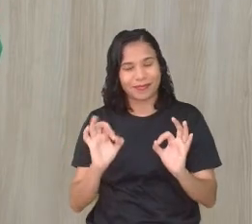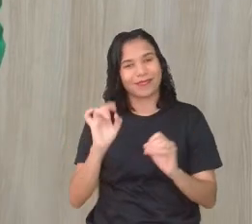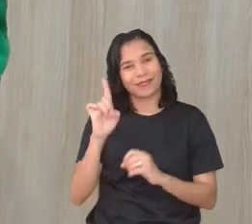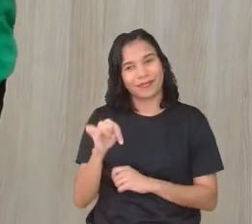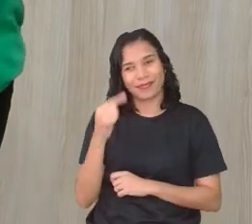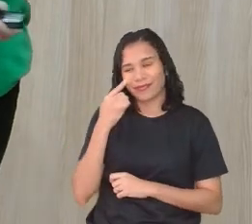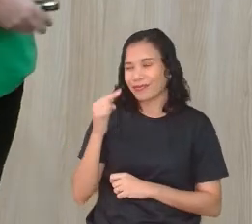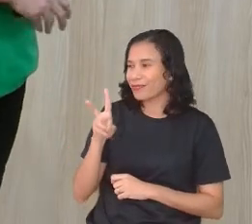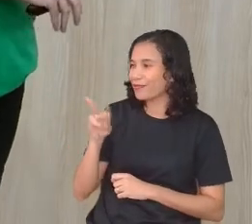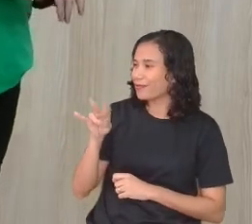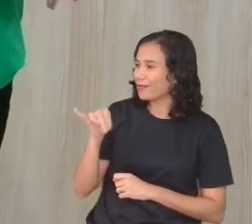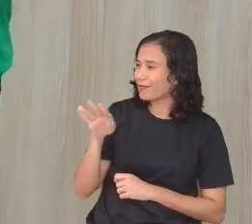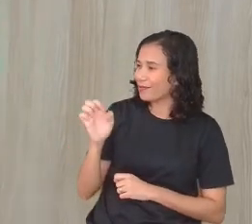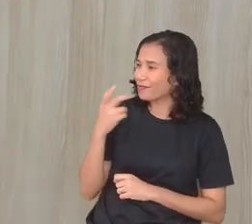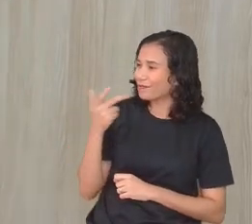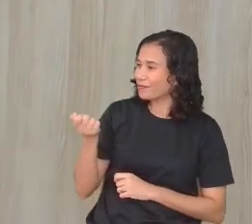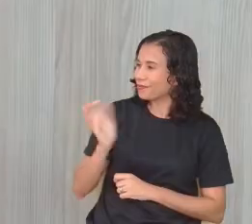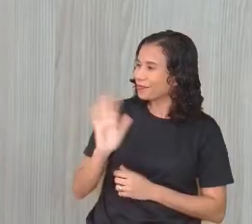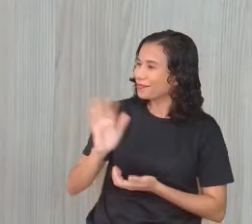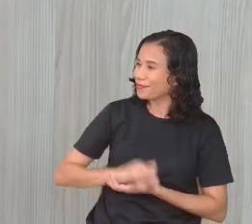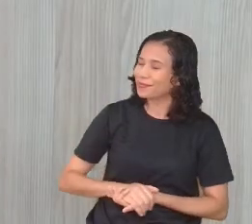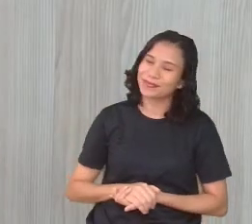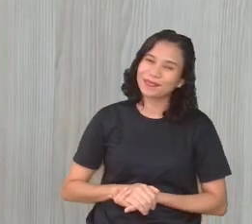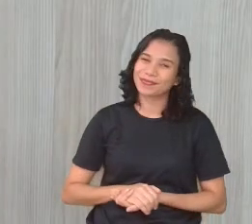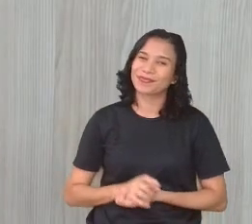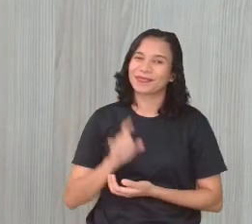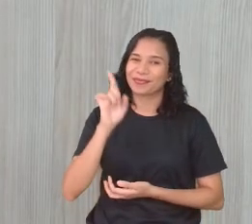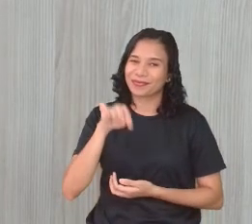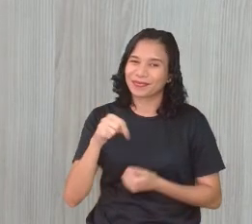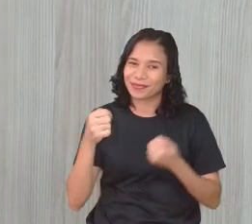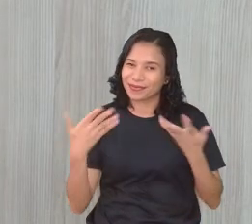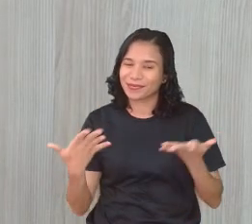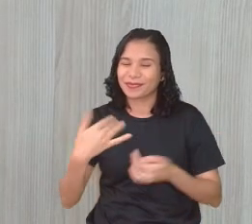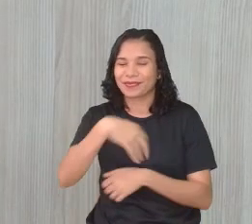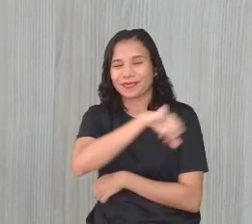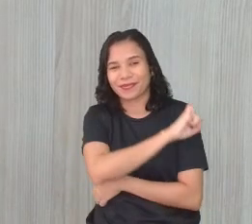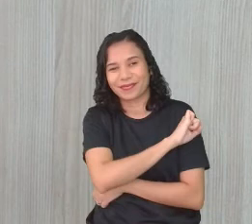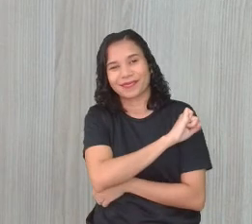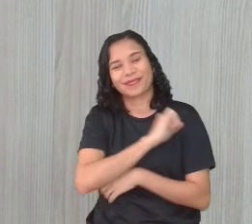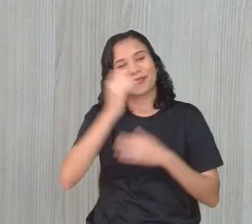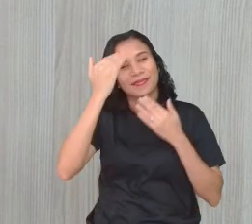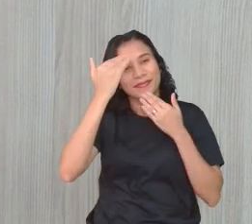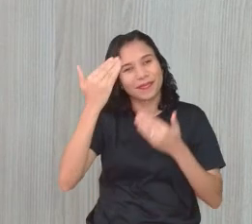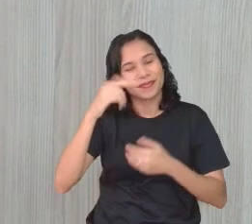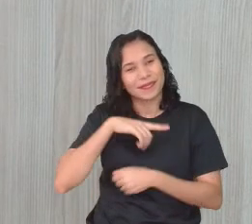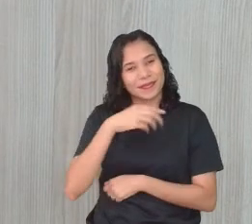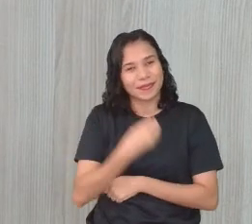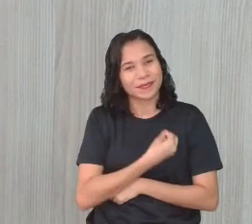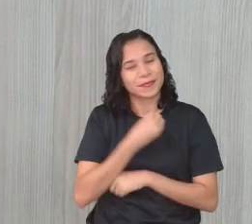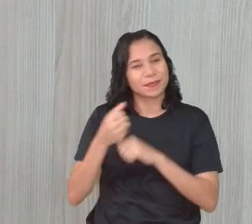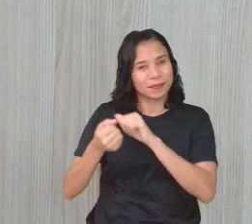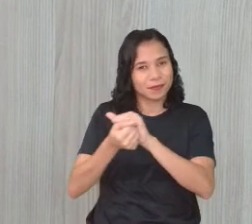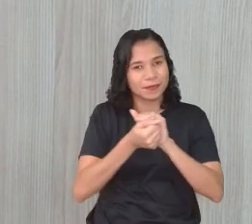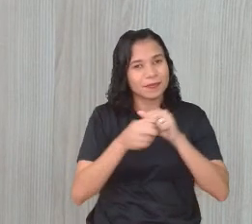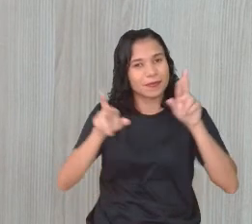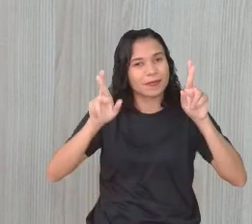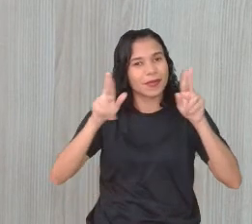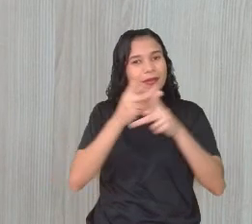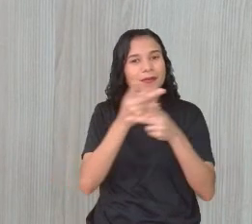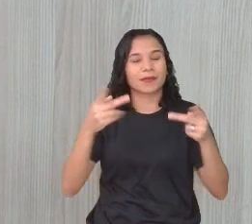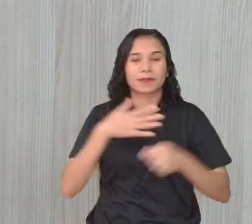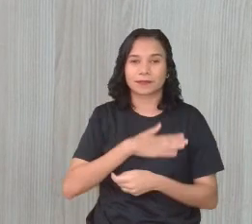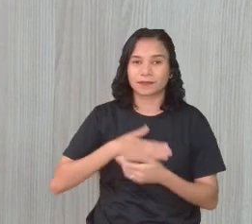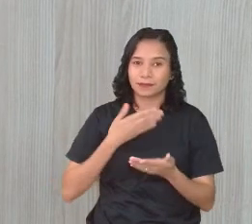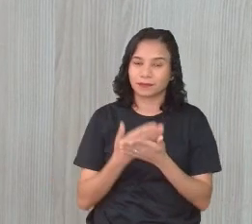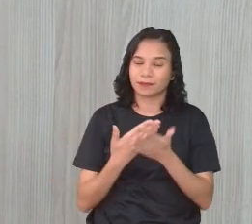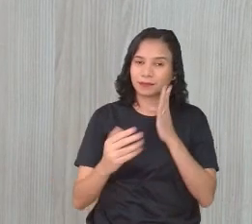isso. Vivi, vamos nos despedir. É isso, 8º ano. Muito obrigada por nos receber. Espero que vocês tenham gostado da aula. A